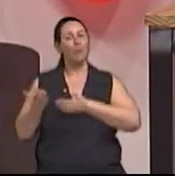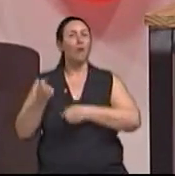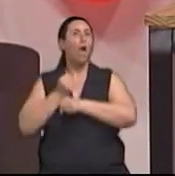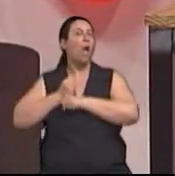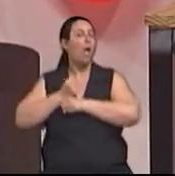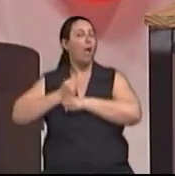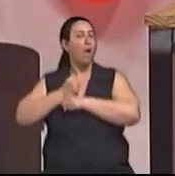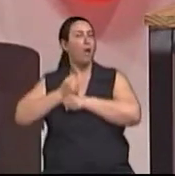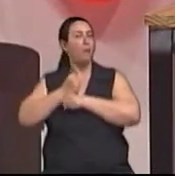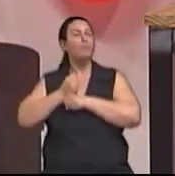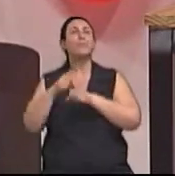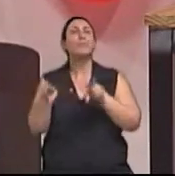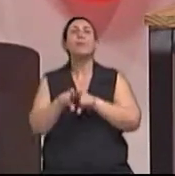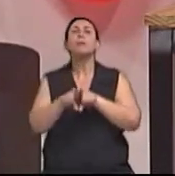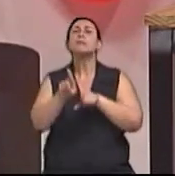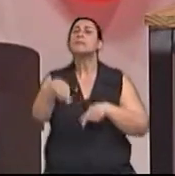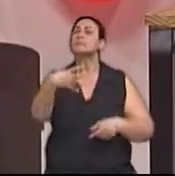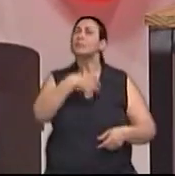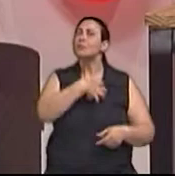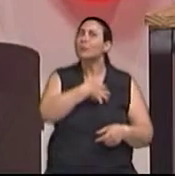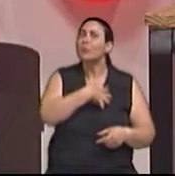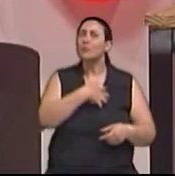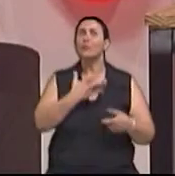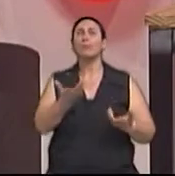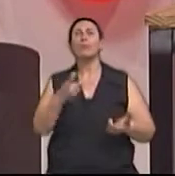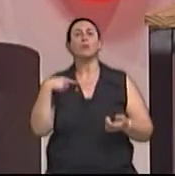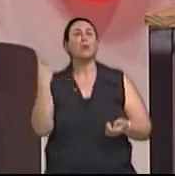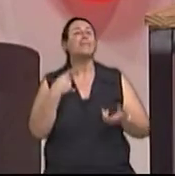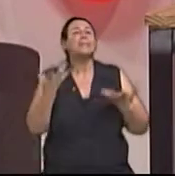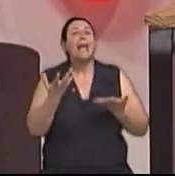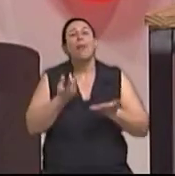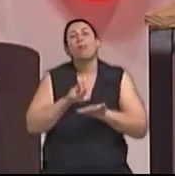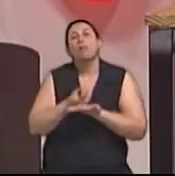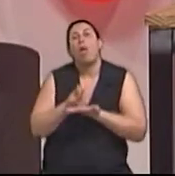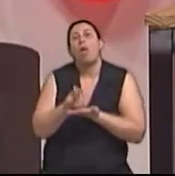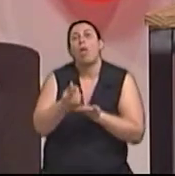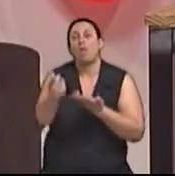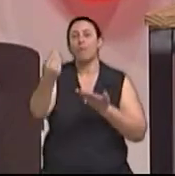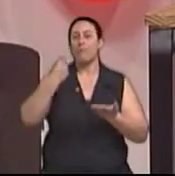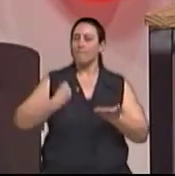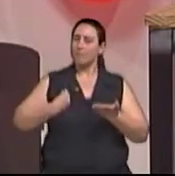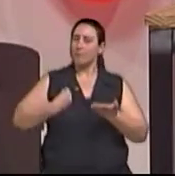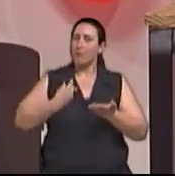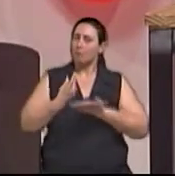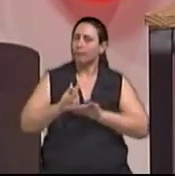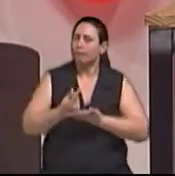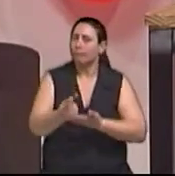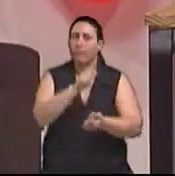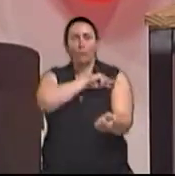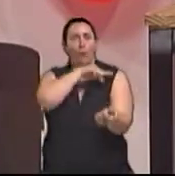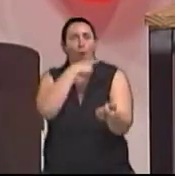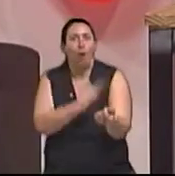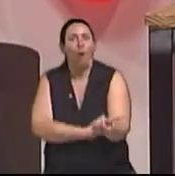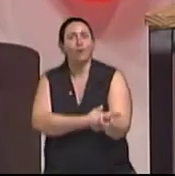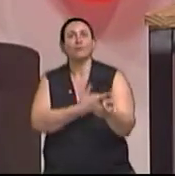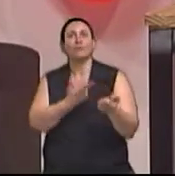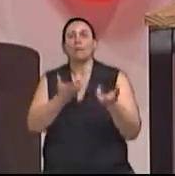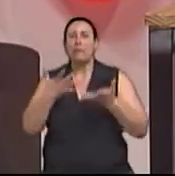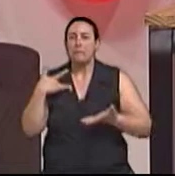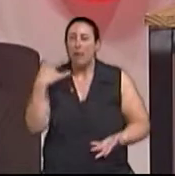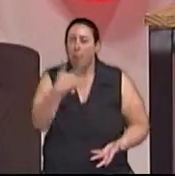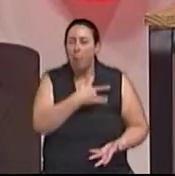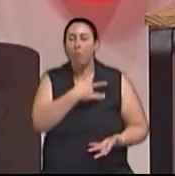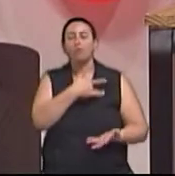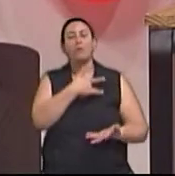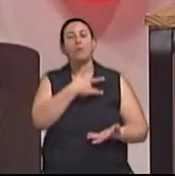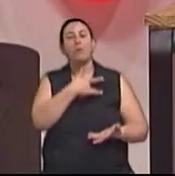do sentimento de que a gente quer ser eterno quer manter uma vida de força não é de saúde